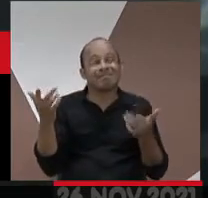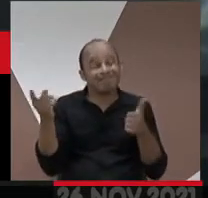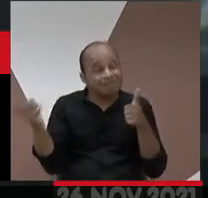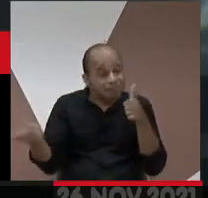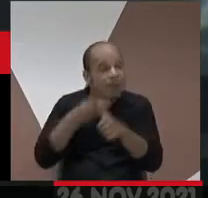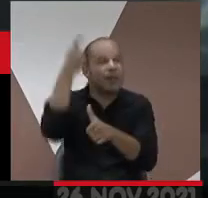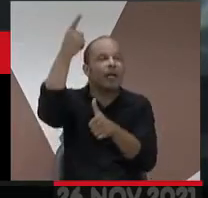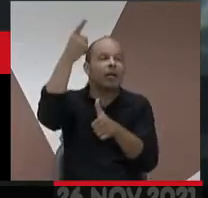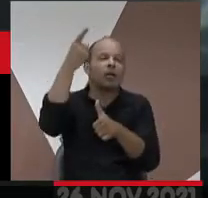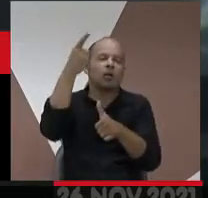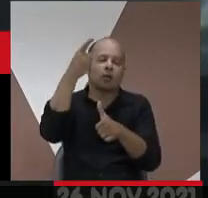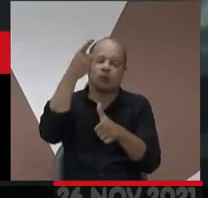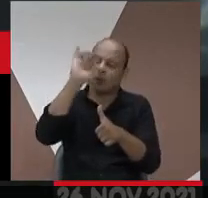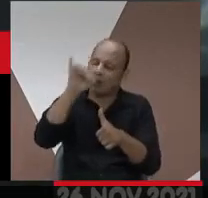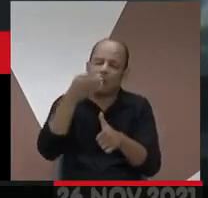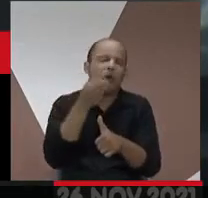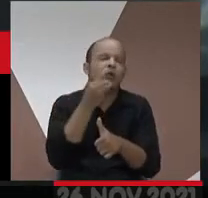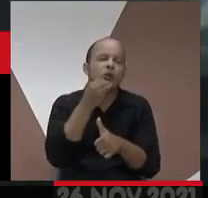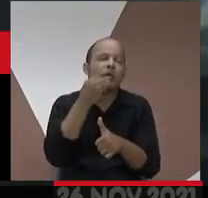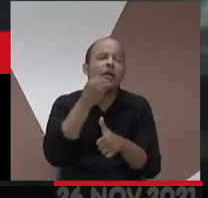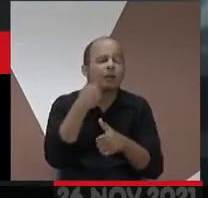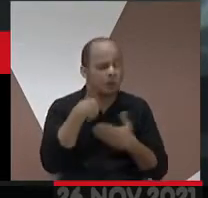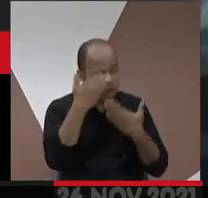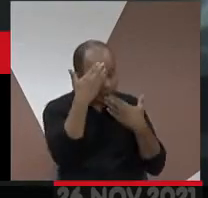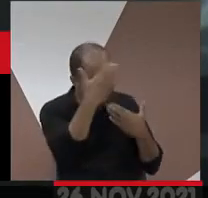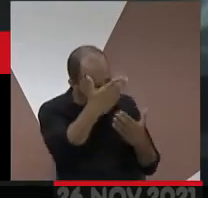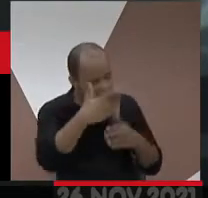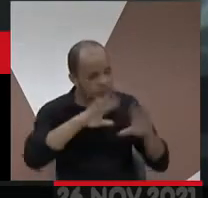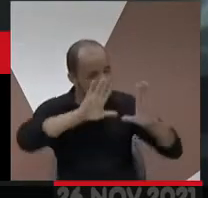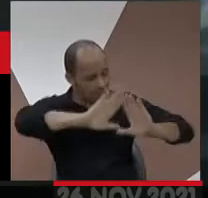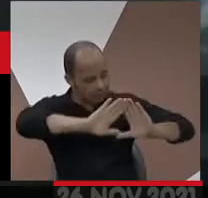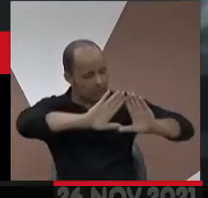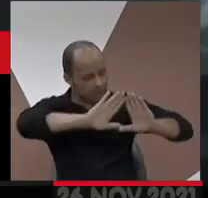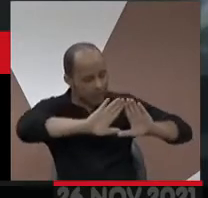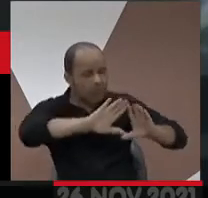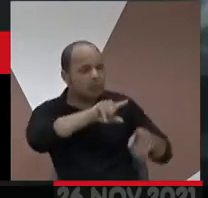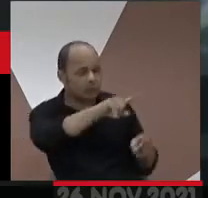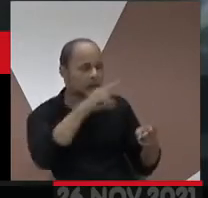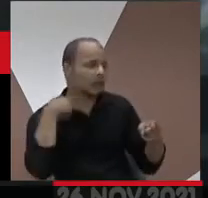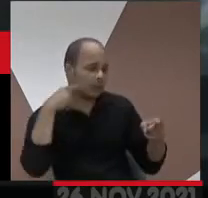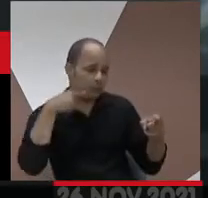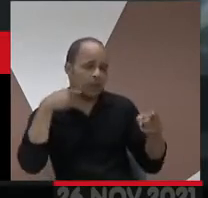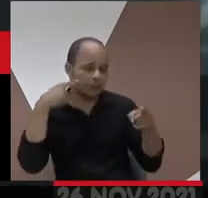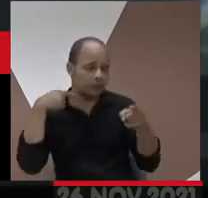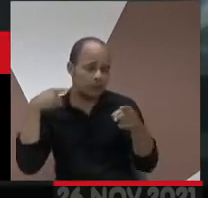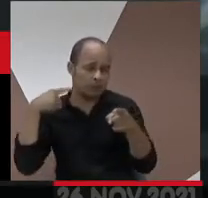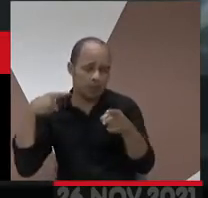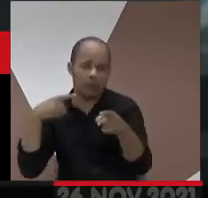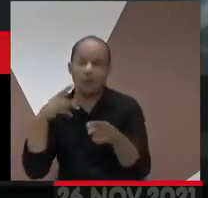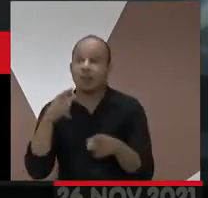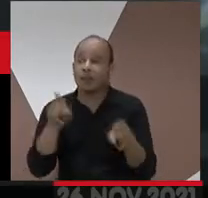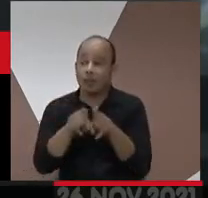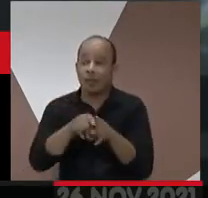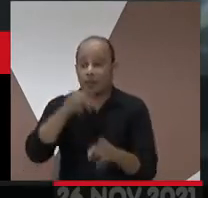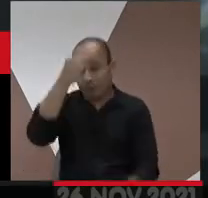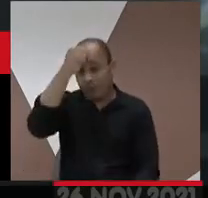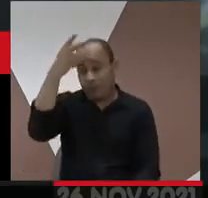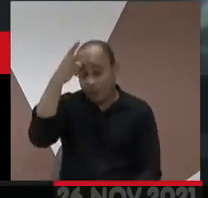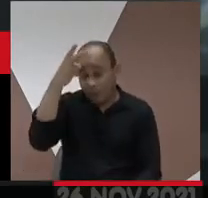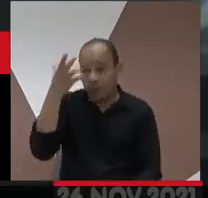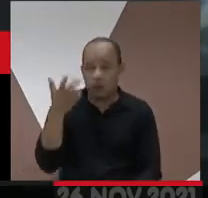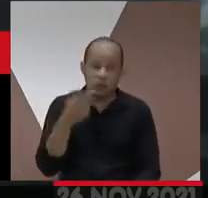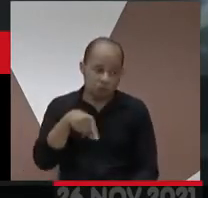oportunidade, agradeço demais a Assembleia, a todos os deputados aqui presentes, aos prefeitos que esqueci de citar